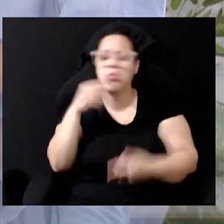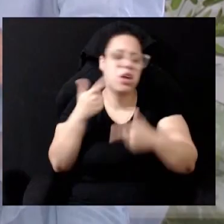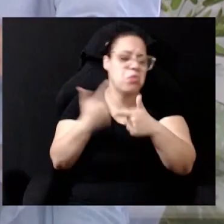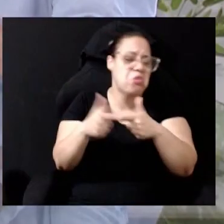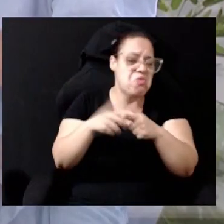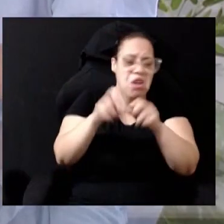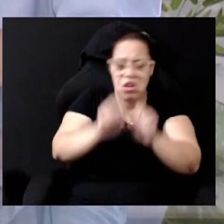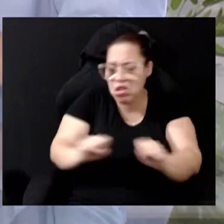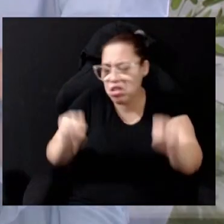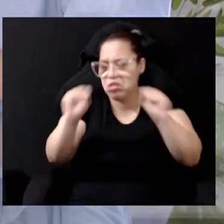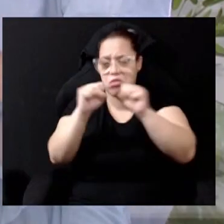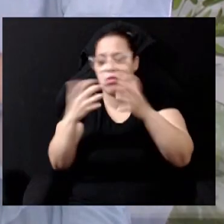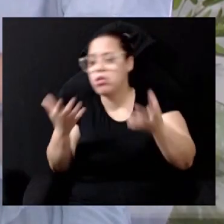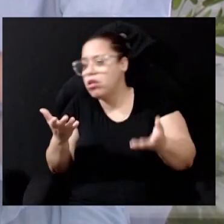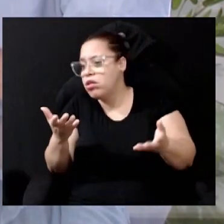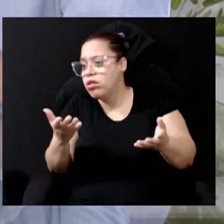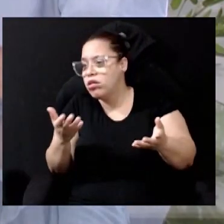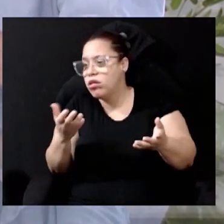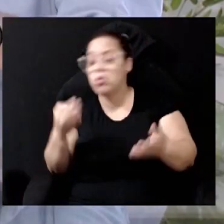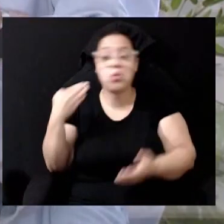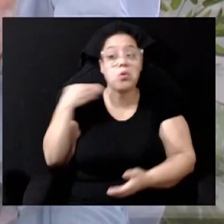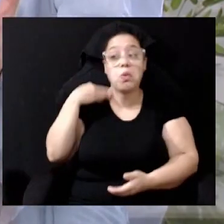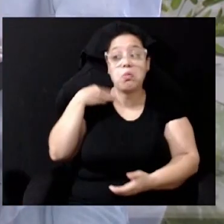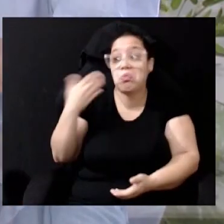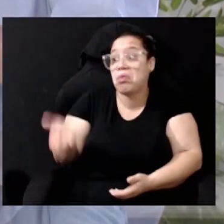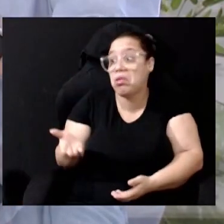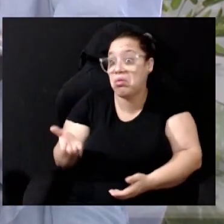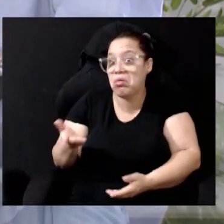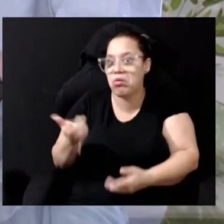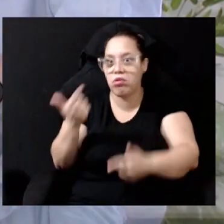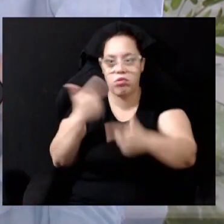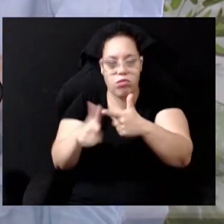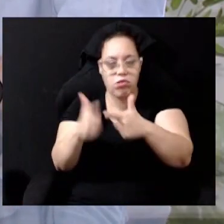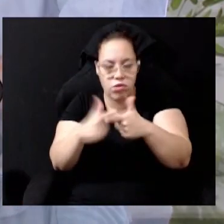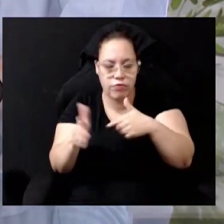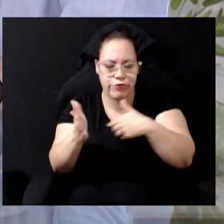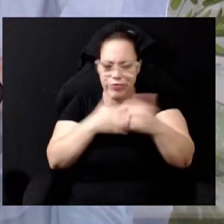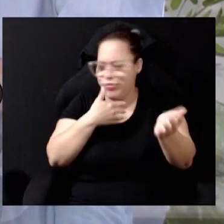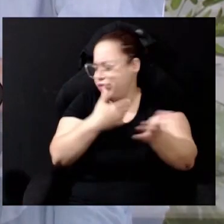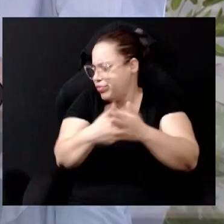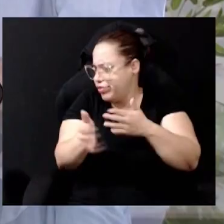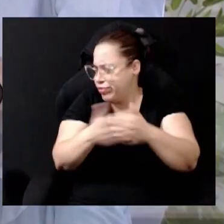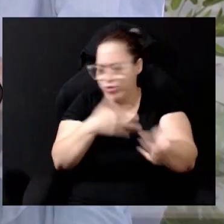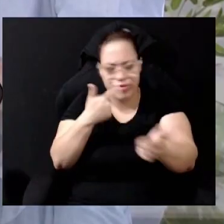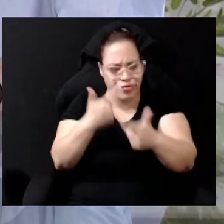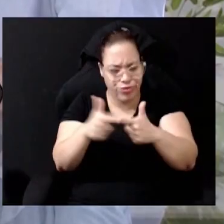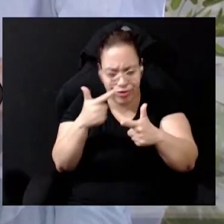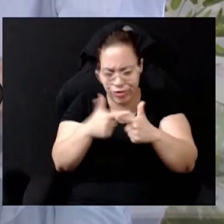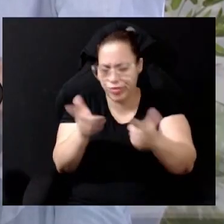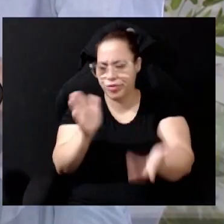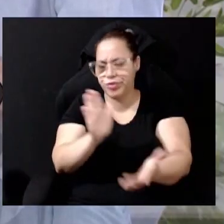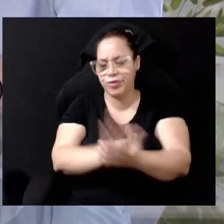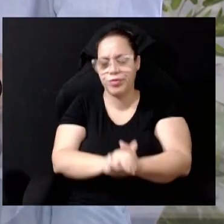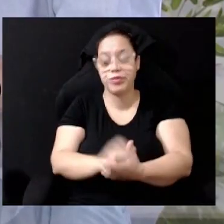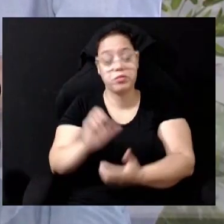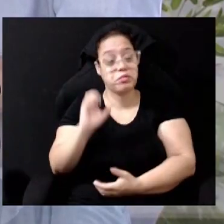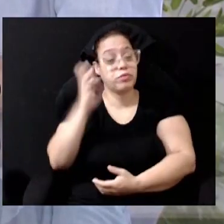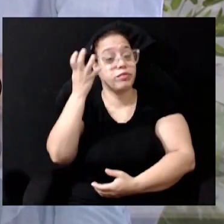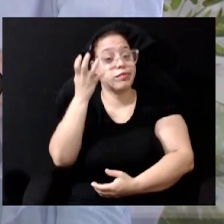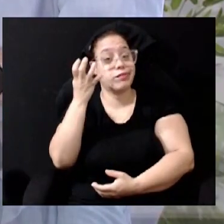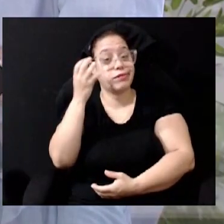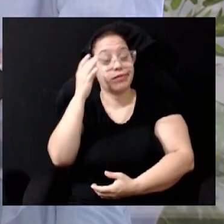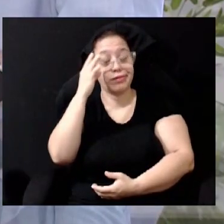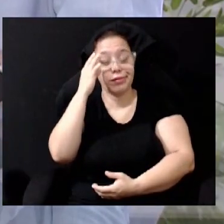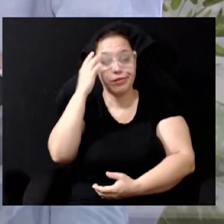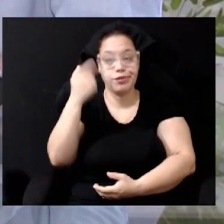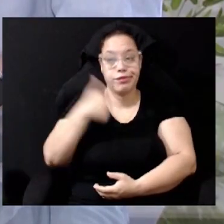pode ter acontecido um problema no banco, pode ter acontecido, enfim, uma série de problemas pode acontecer. Então, no meu